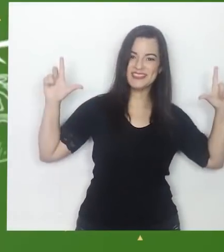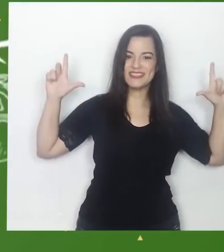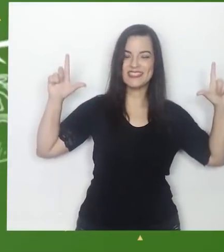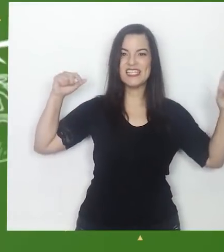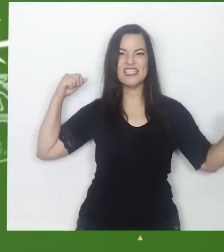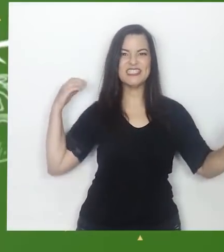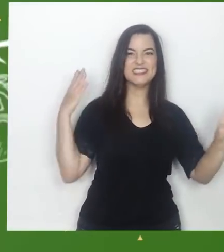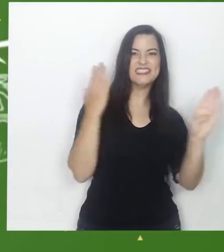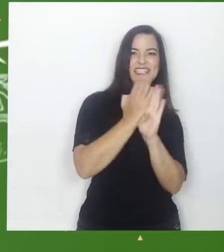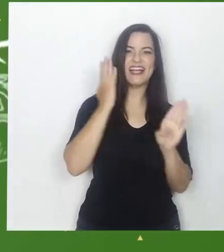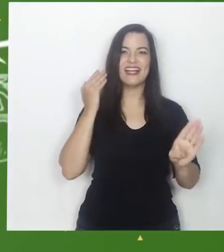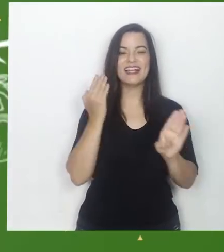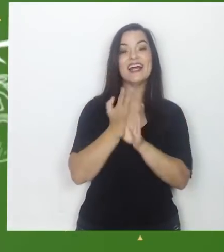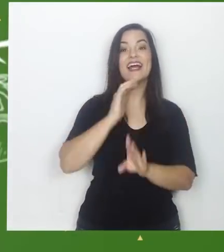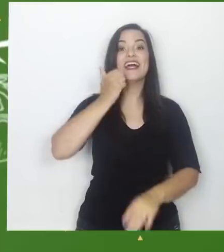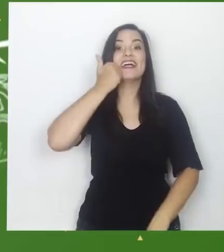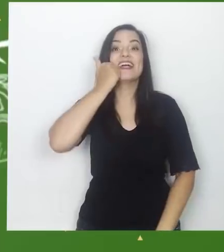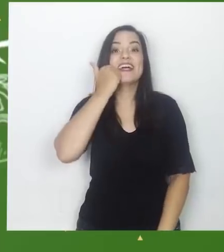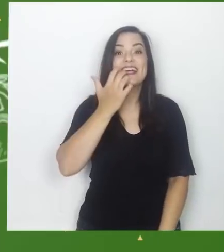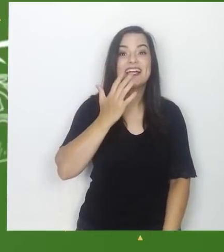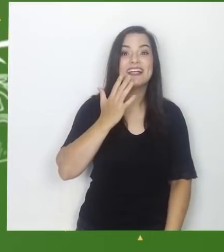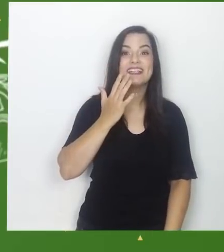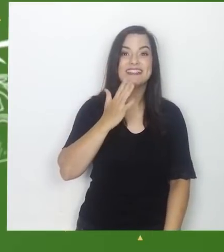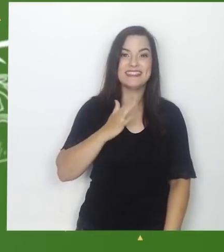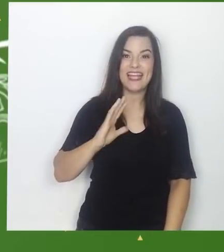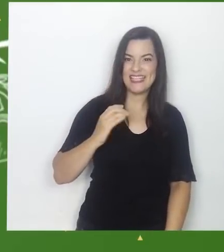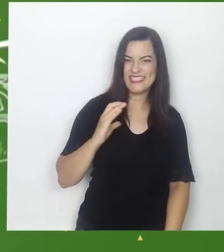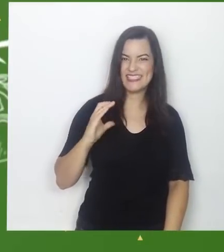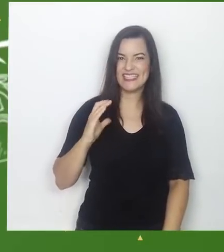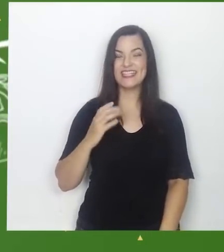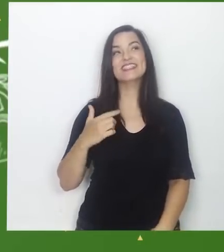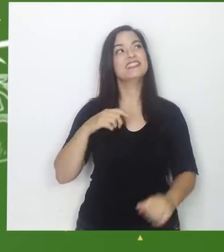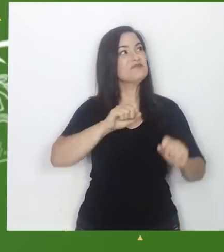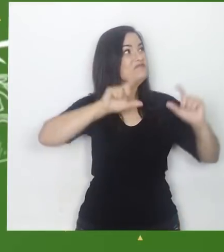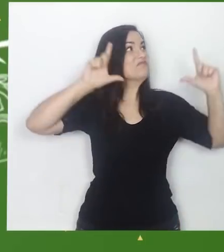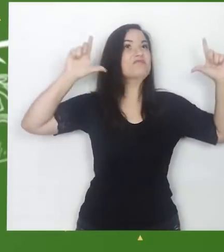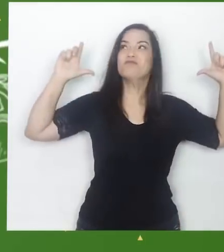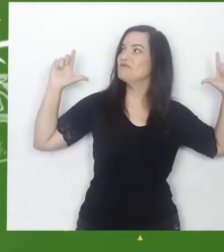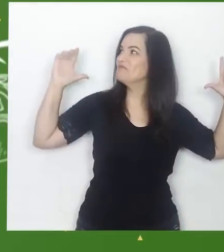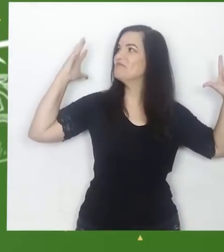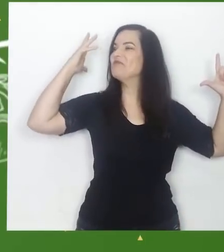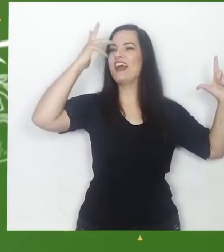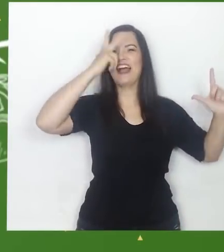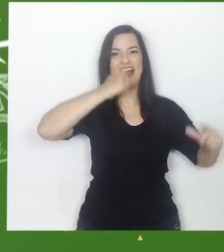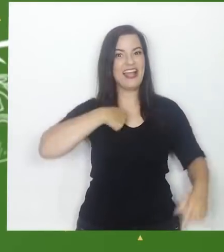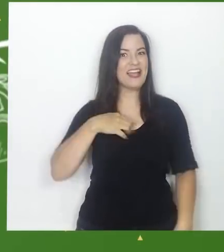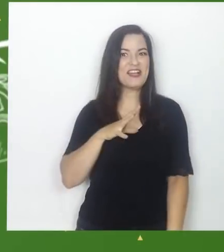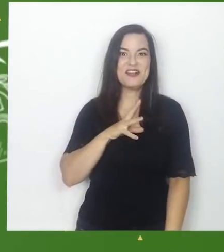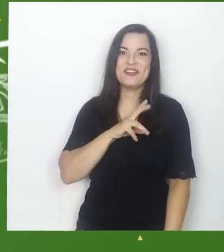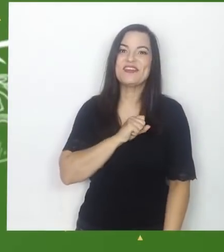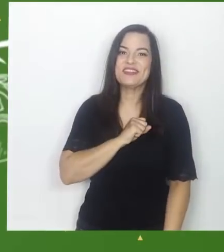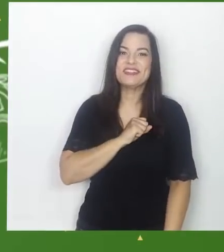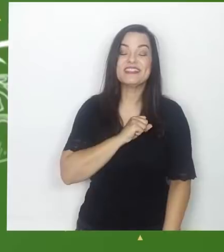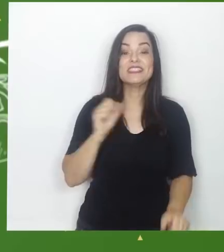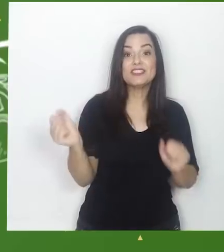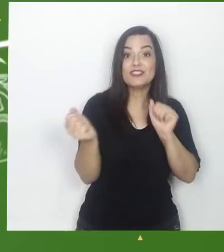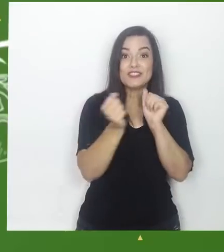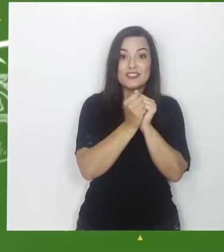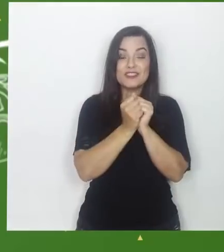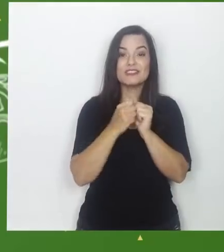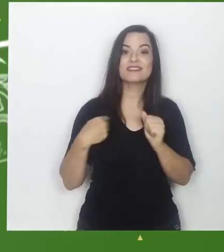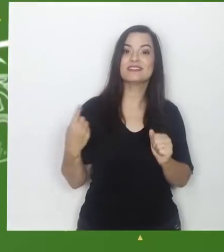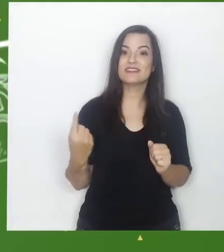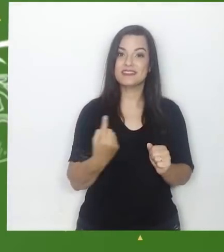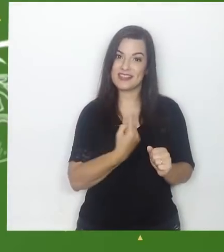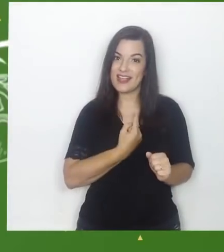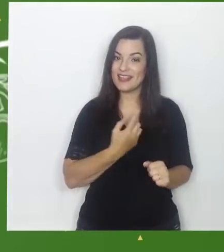grandes descobertas da ciência, esse painel lindo que a Pro amou aí na parede. E junto com ele,